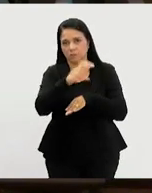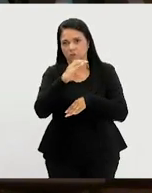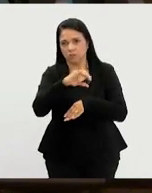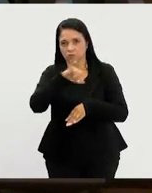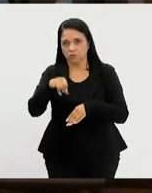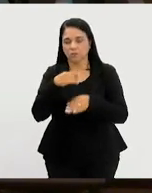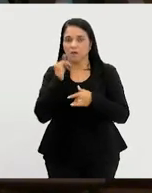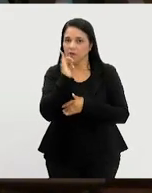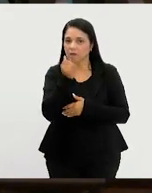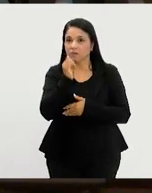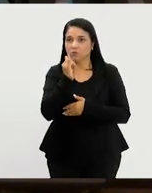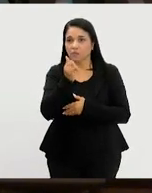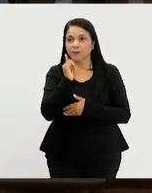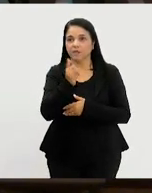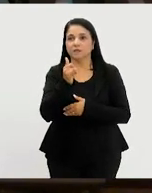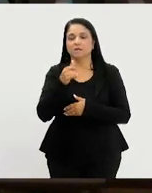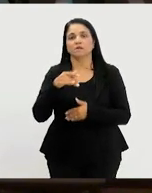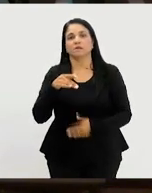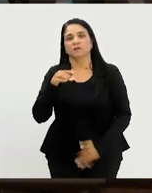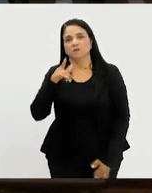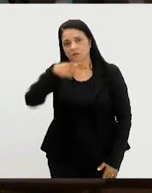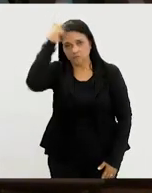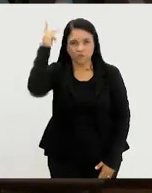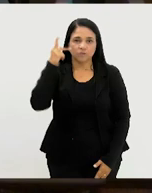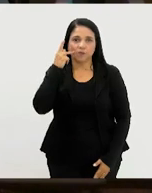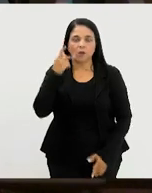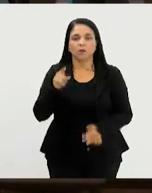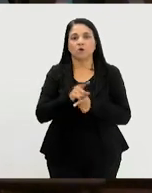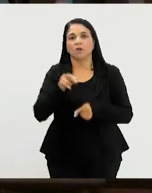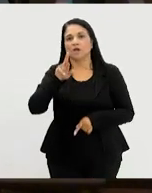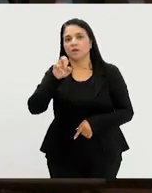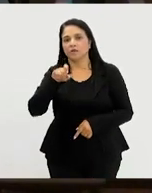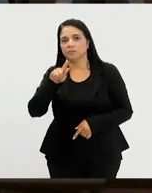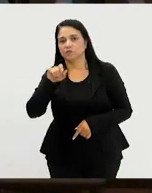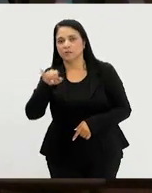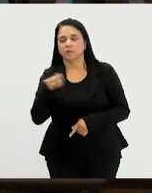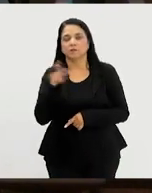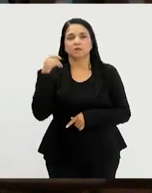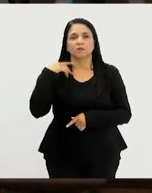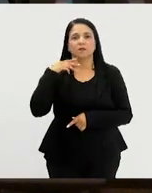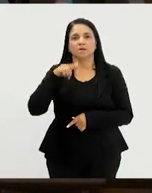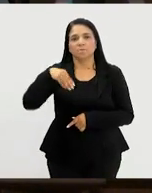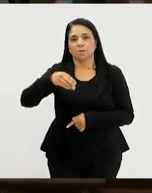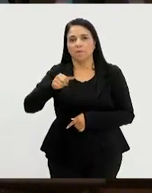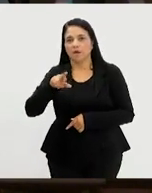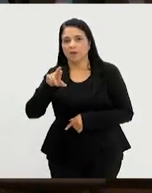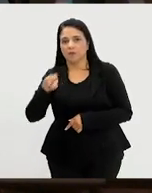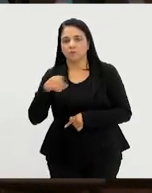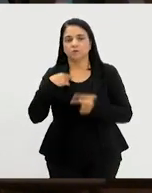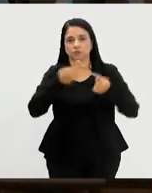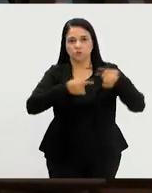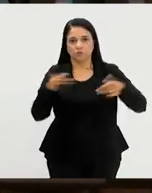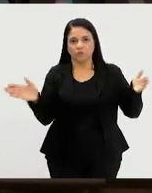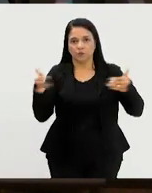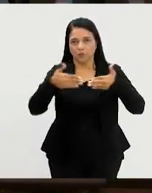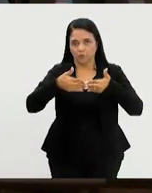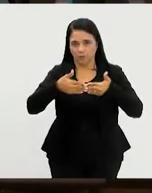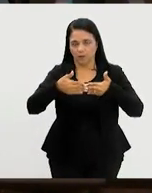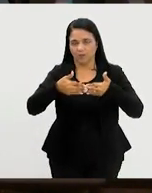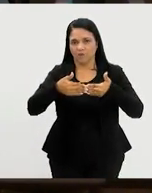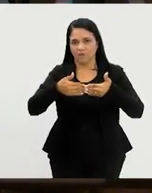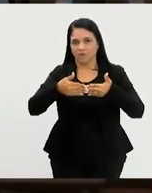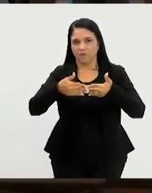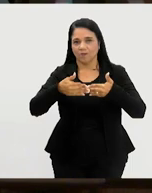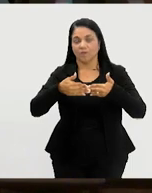relat Deputado Lu Paulo enfermeira Vieira doulas em discussão não havendo quem qu discutir